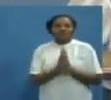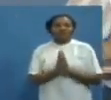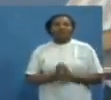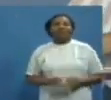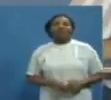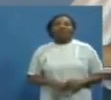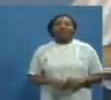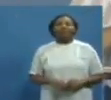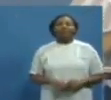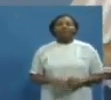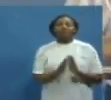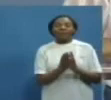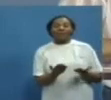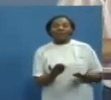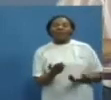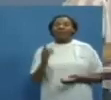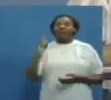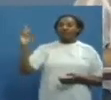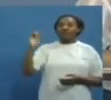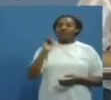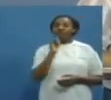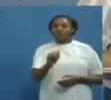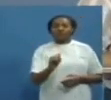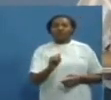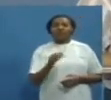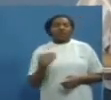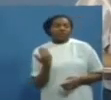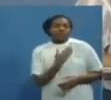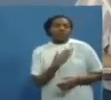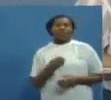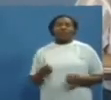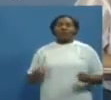Efésios 3, 14, seguinte: por esta causa,